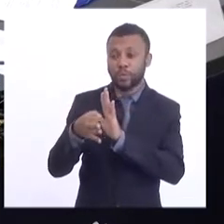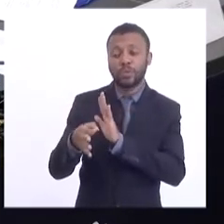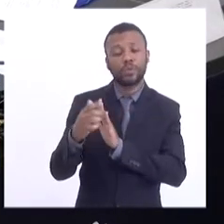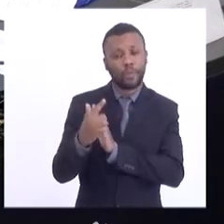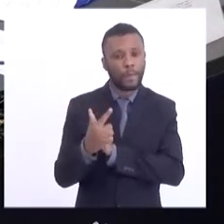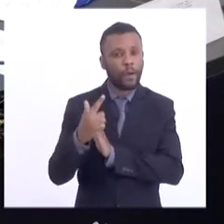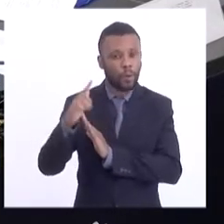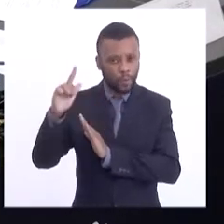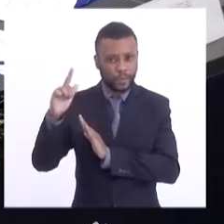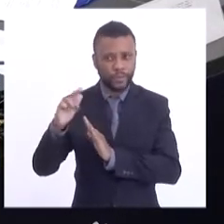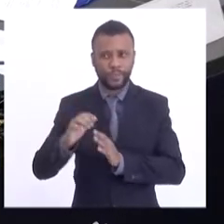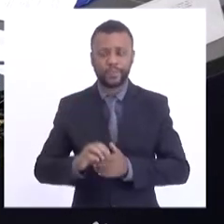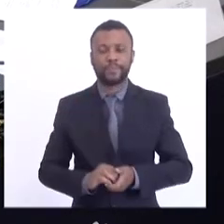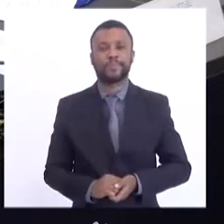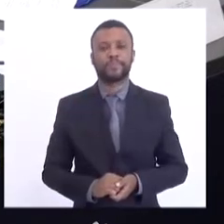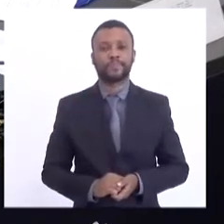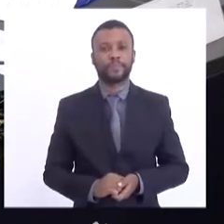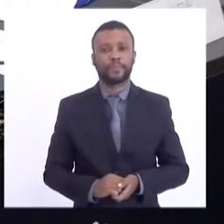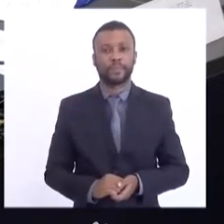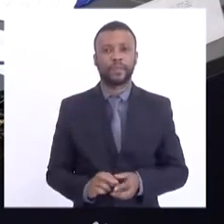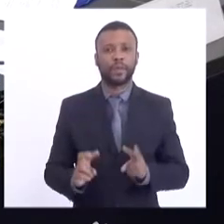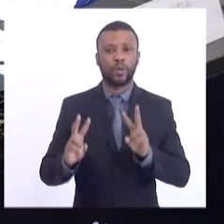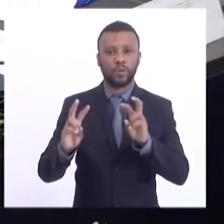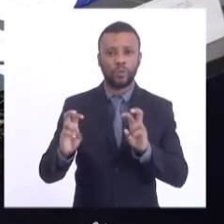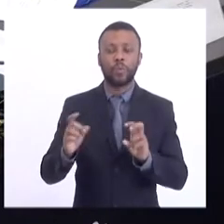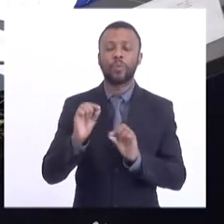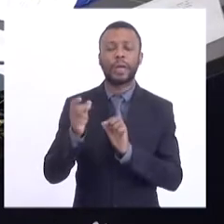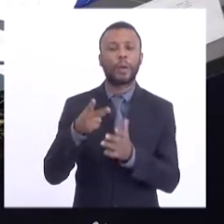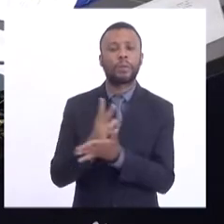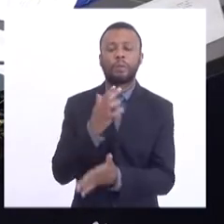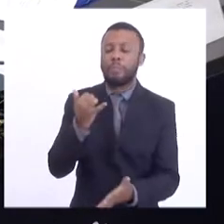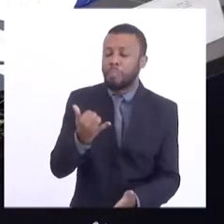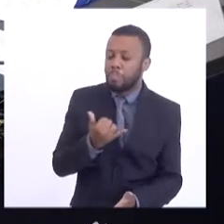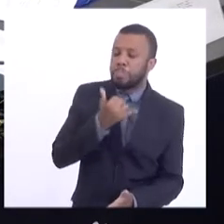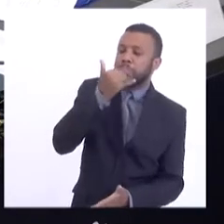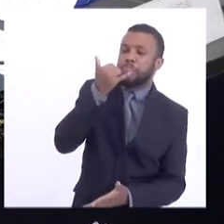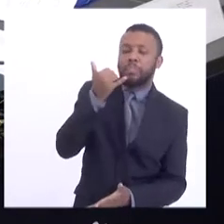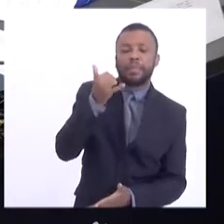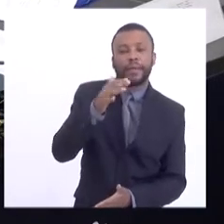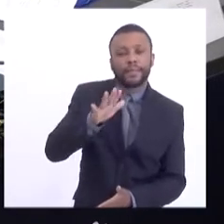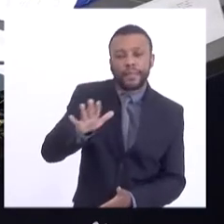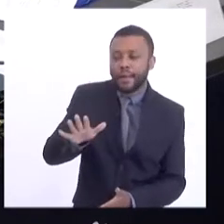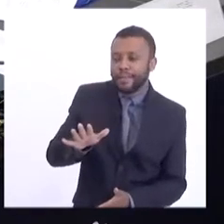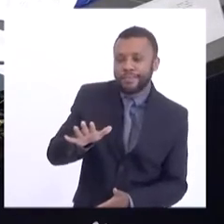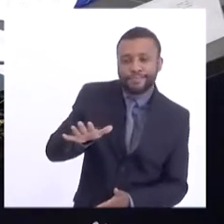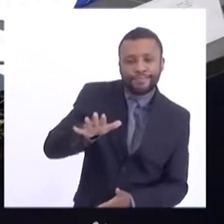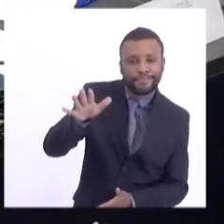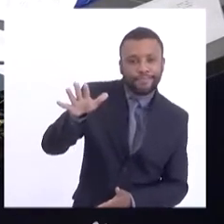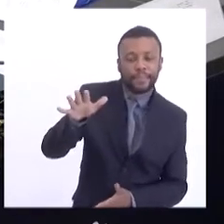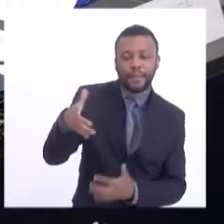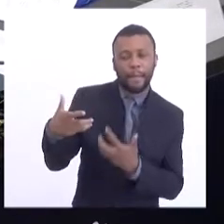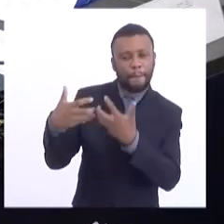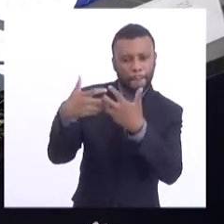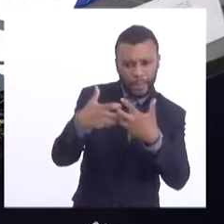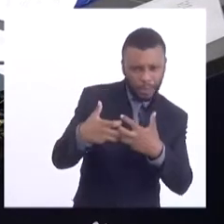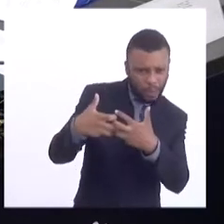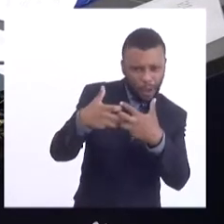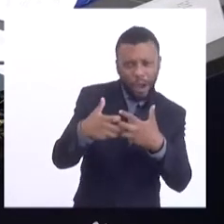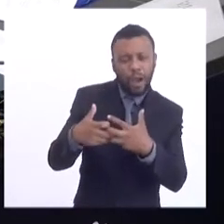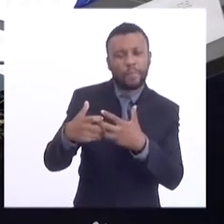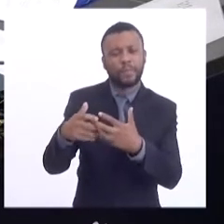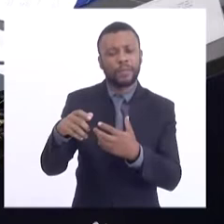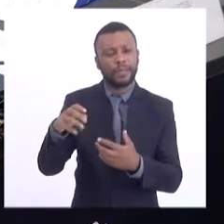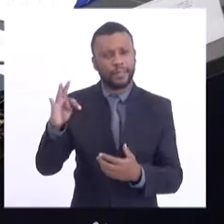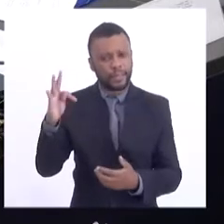excelência é sobre a tragédia da Região Serrana G1 é porque nesse momento